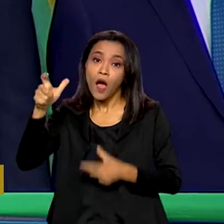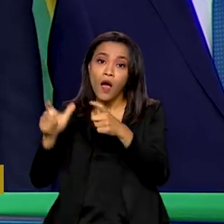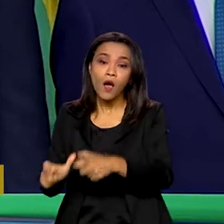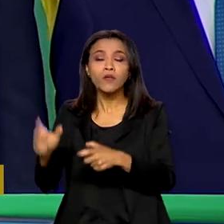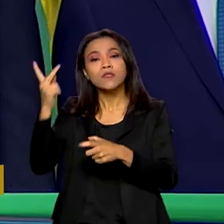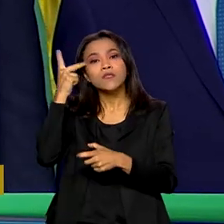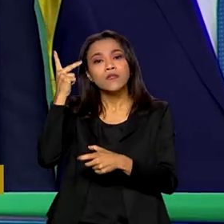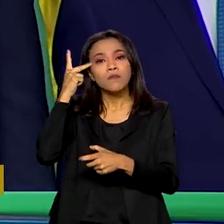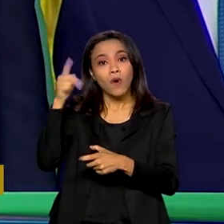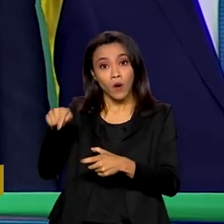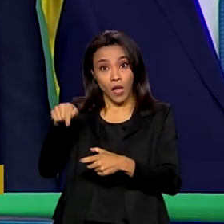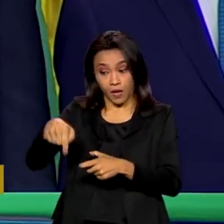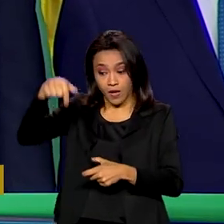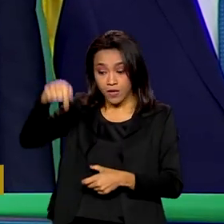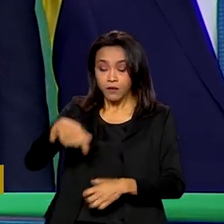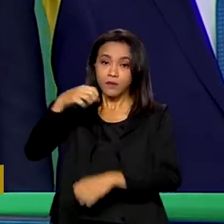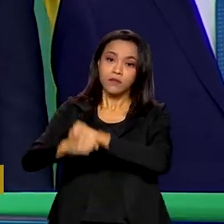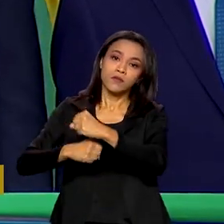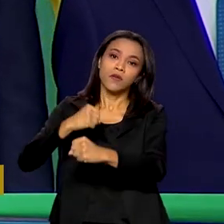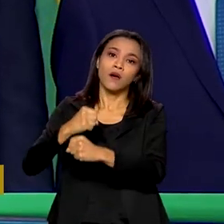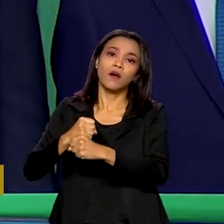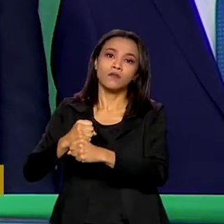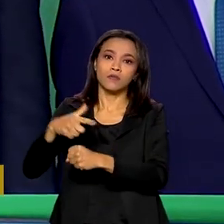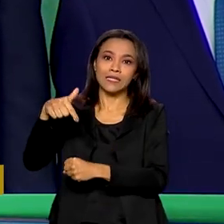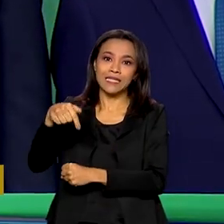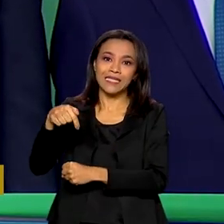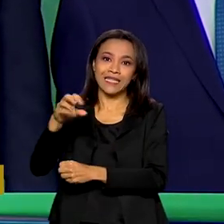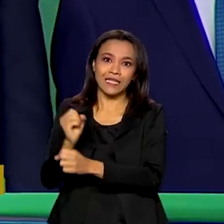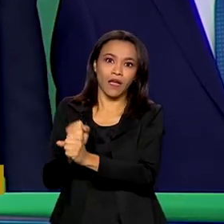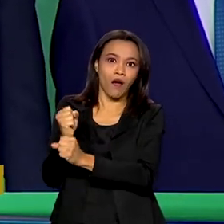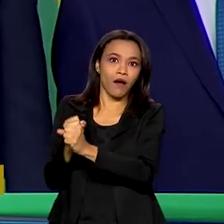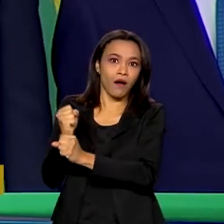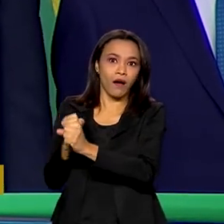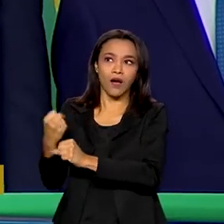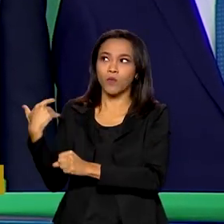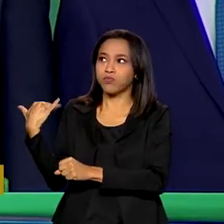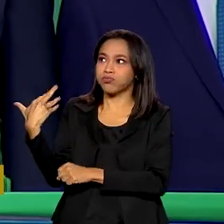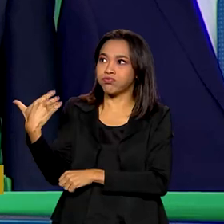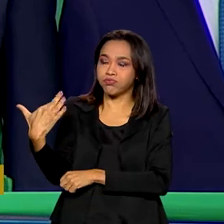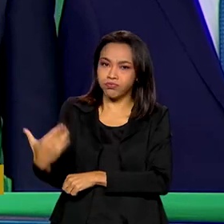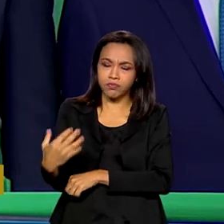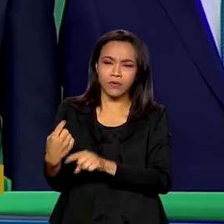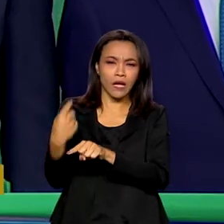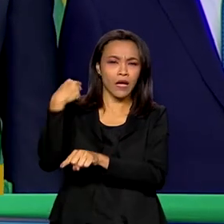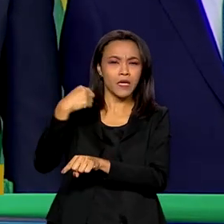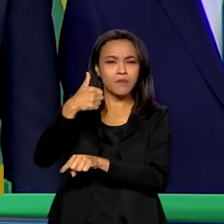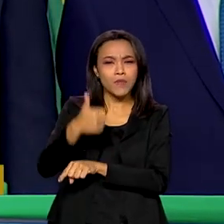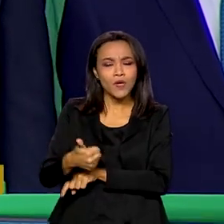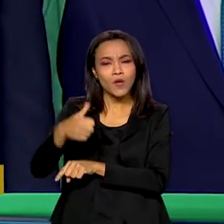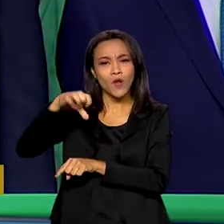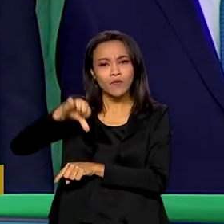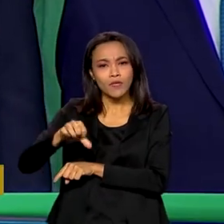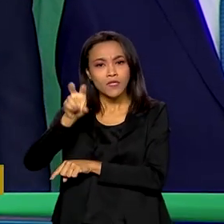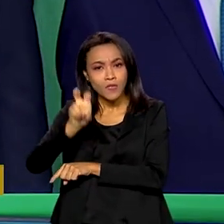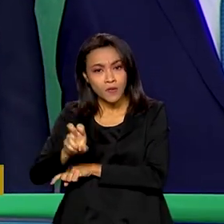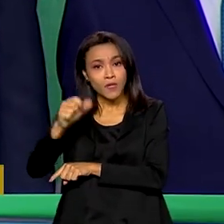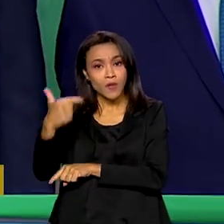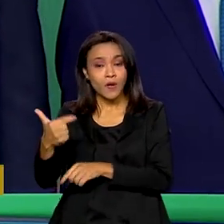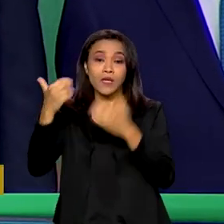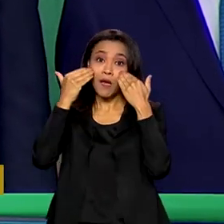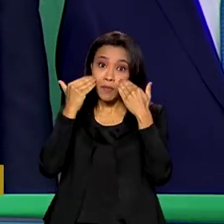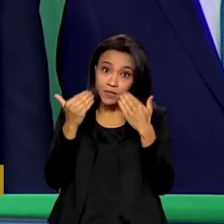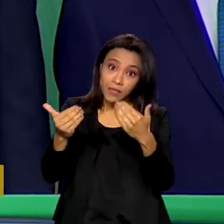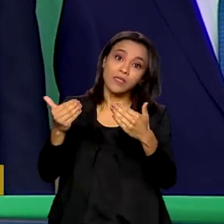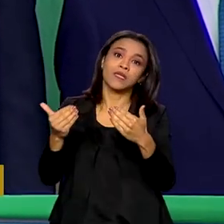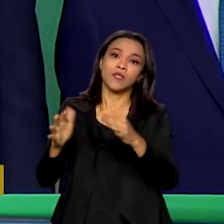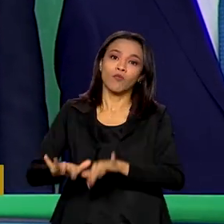completou 70 anos de existência, né, datado aí da sua primeira apresentação em 1952, na Escola de